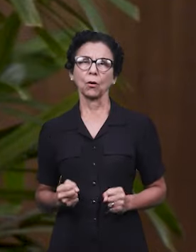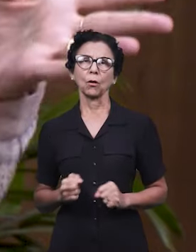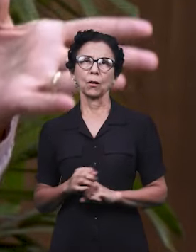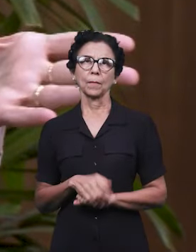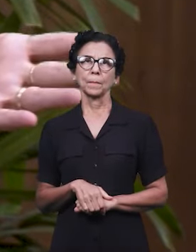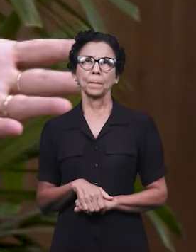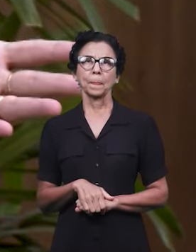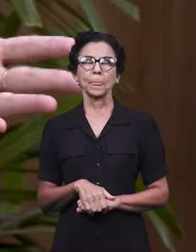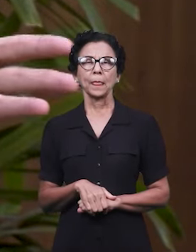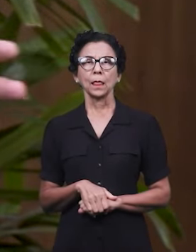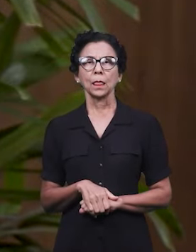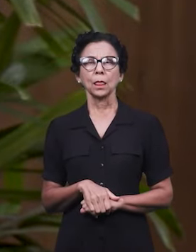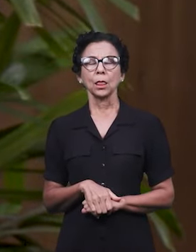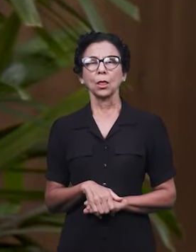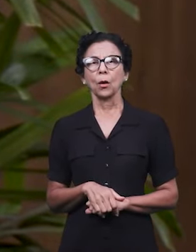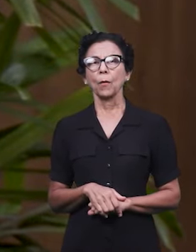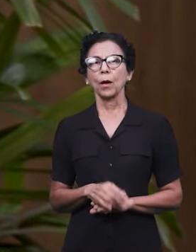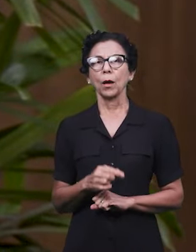de acessibilidade,